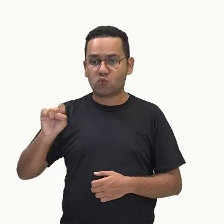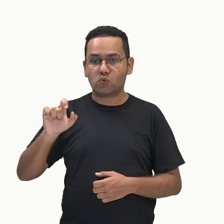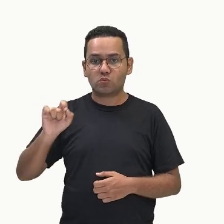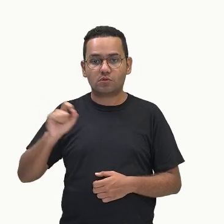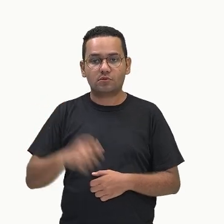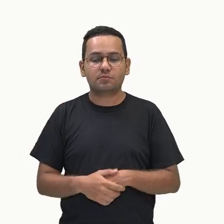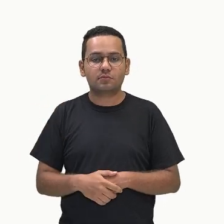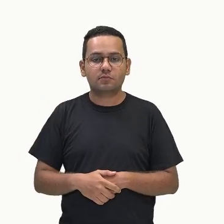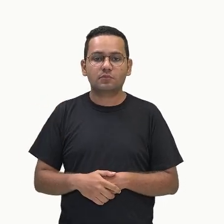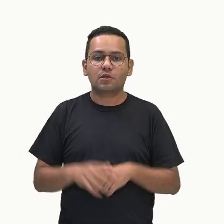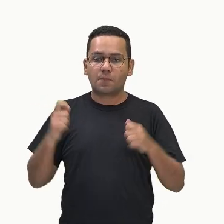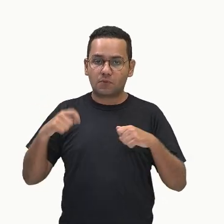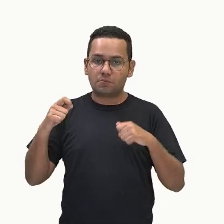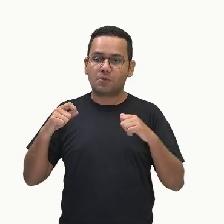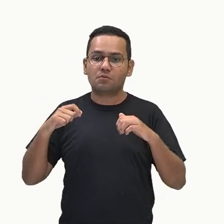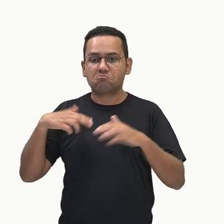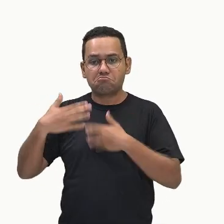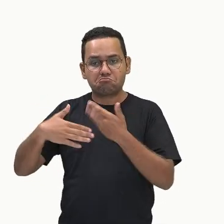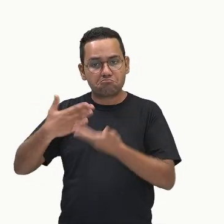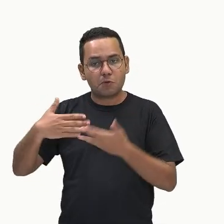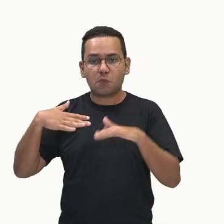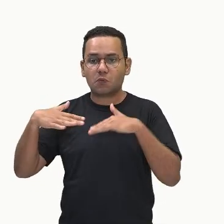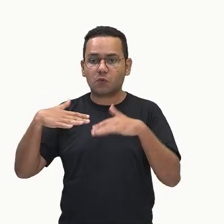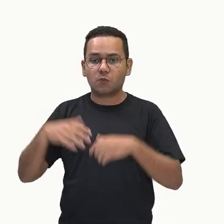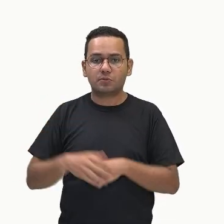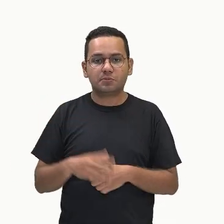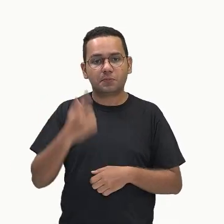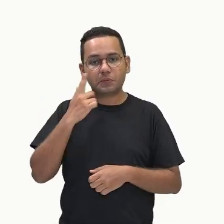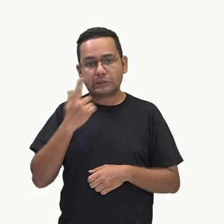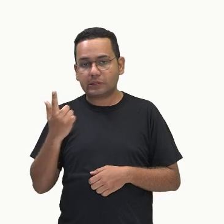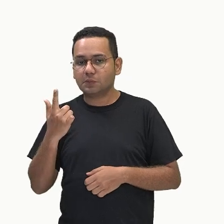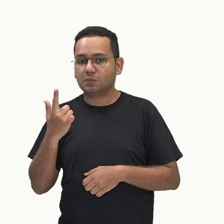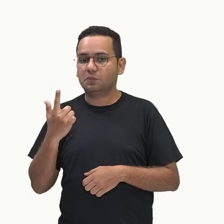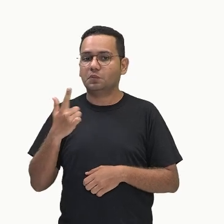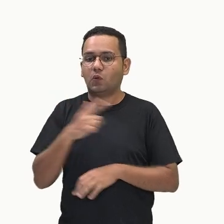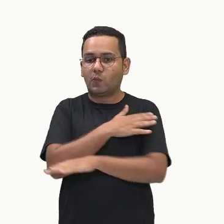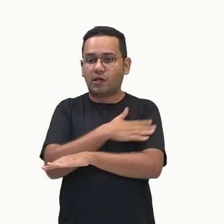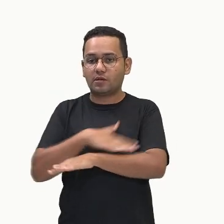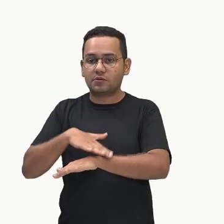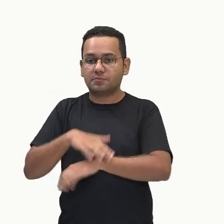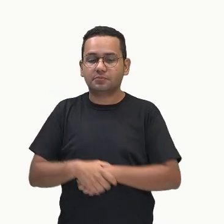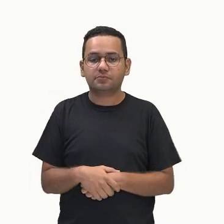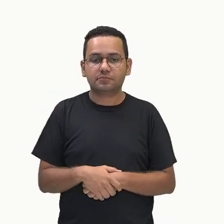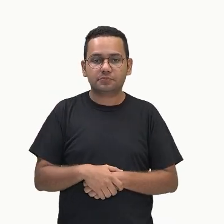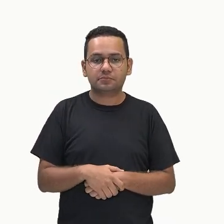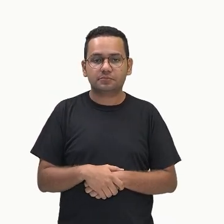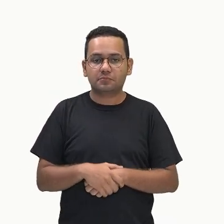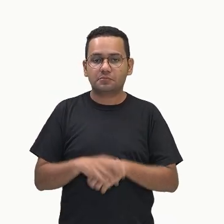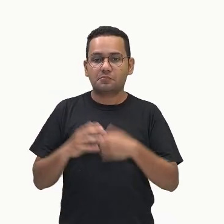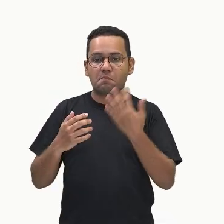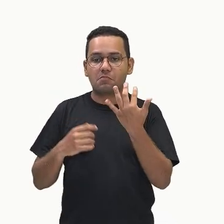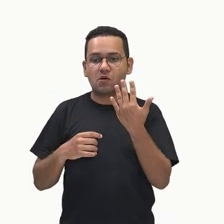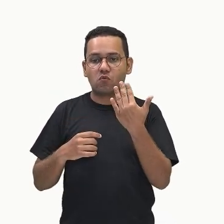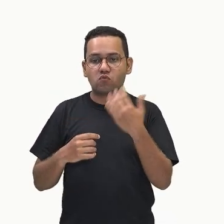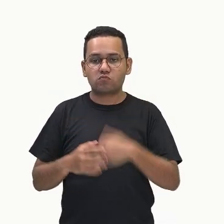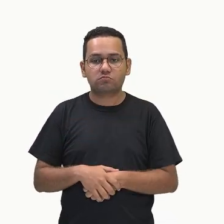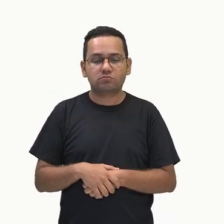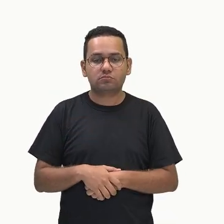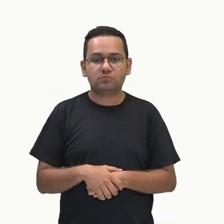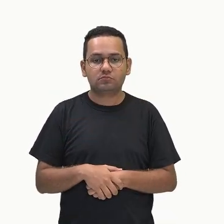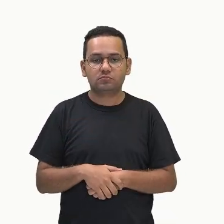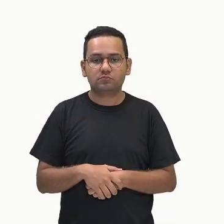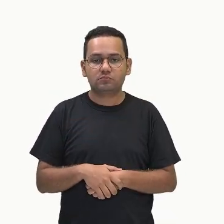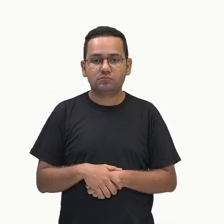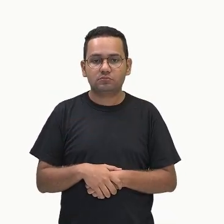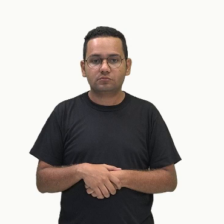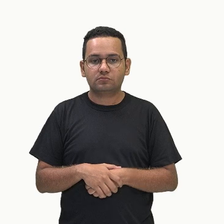os movimentos, como o nosso braço, as nossas mãos,